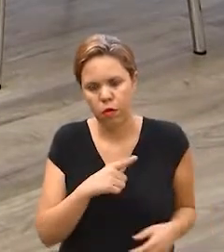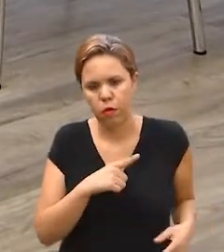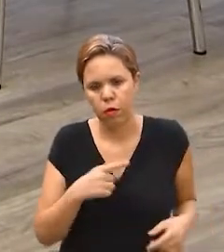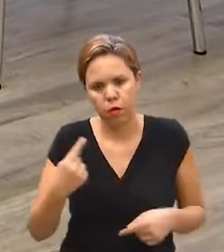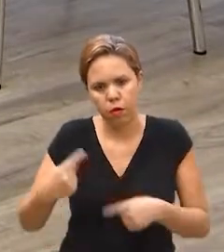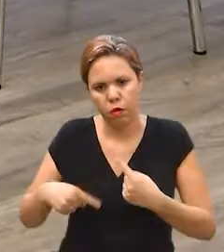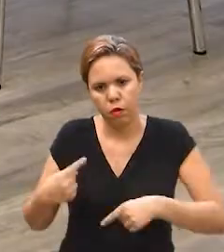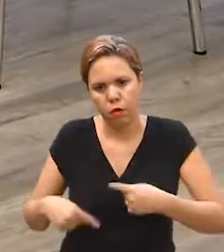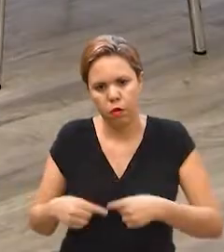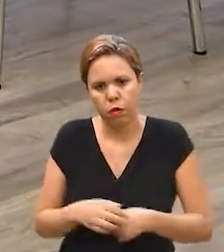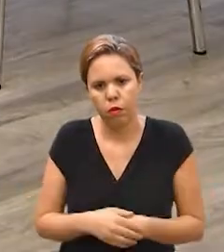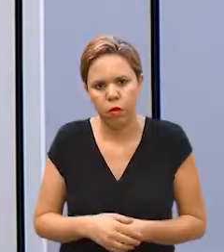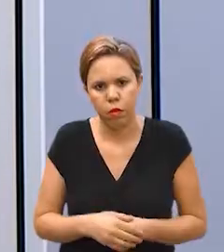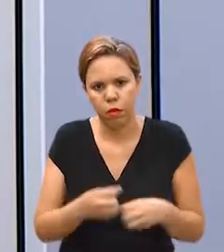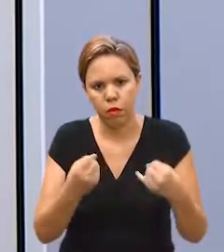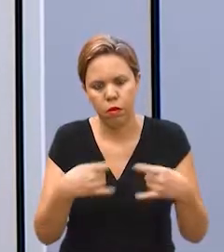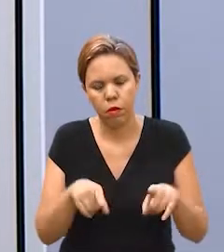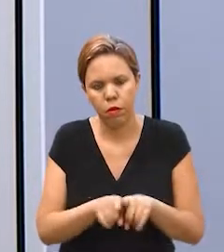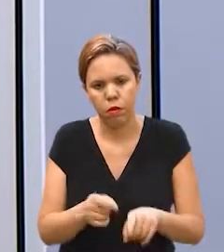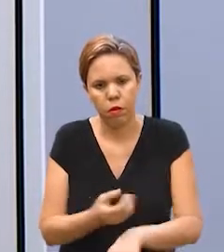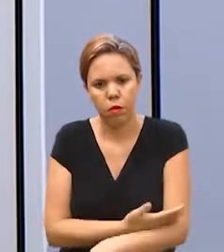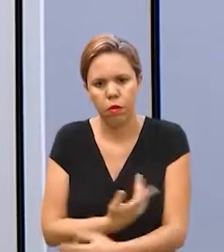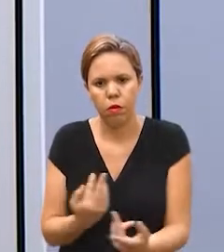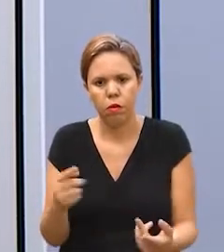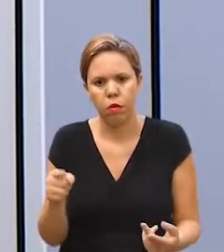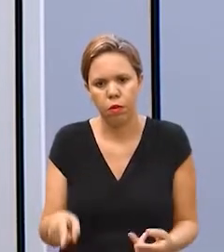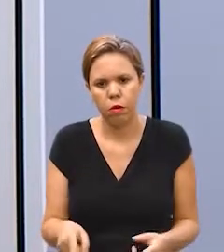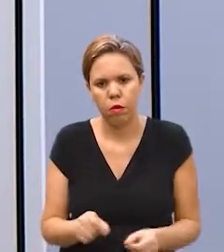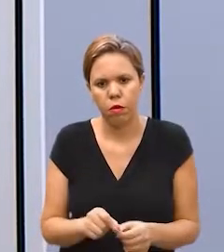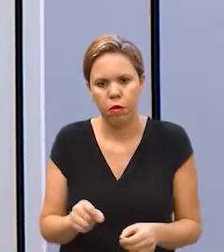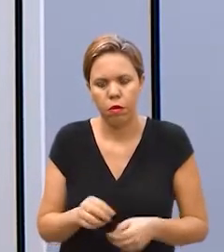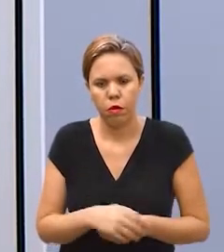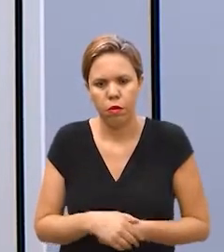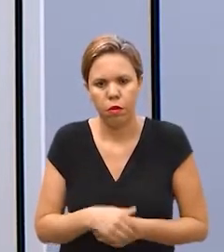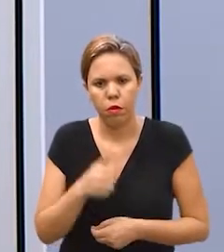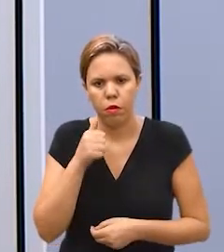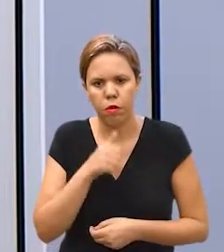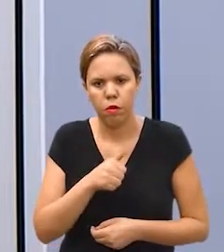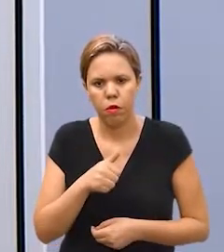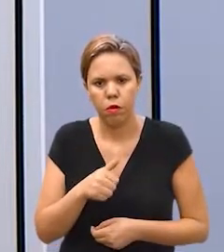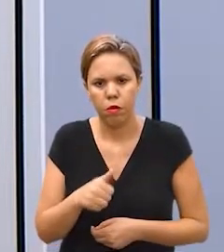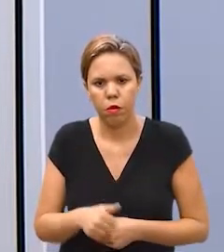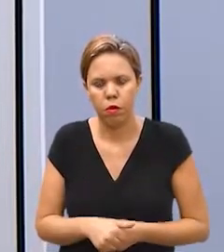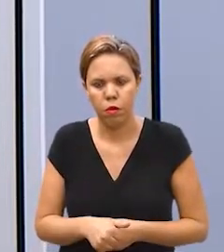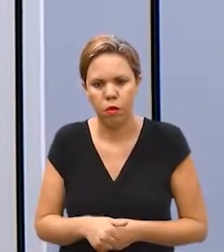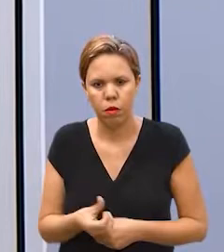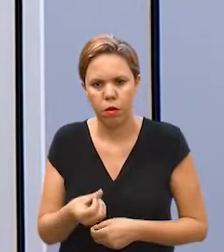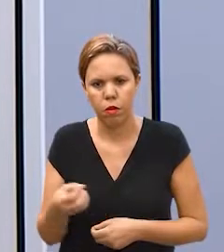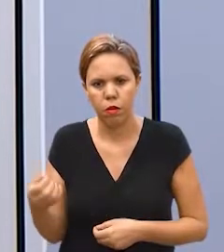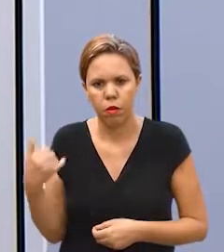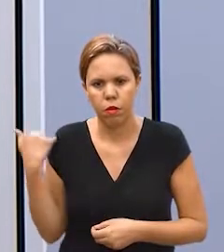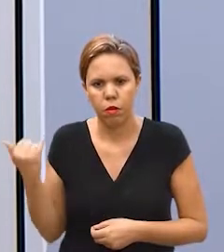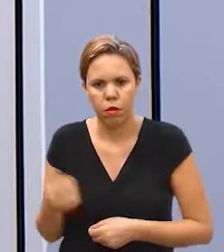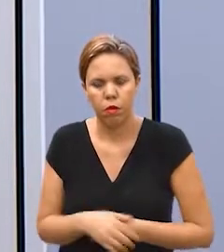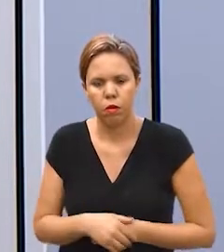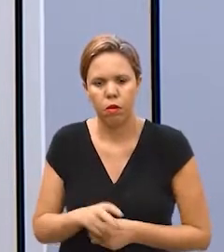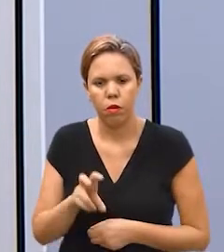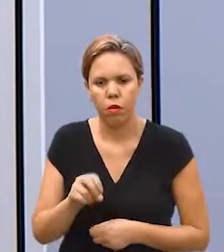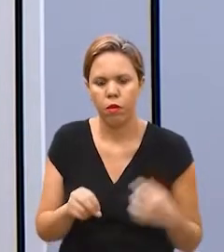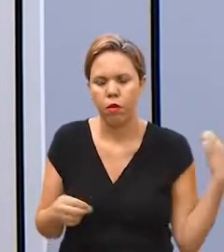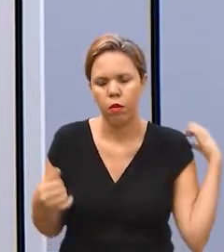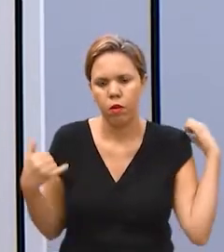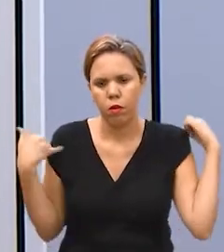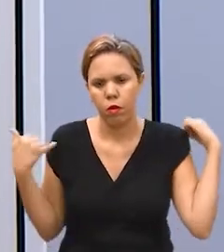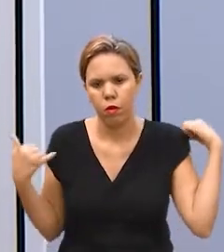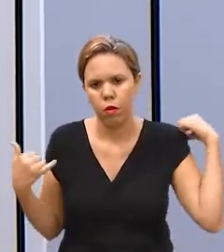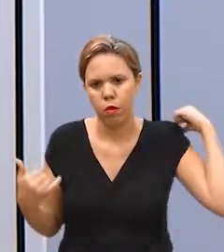num relato também emocionante como esse, em que uma senhora de aproximadamente uns 60 anos, 50, 60 anos,